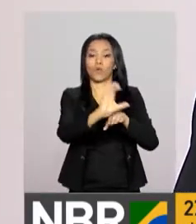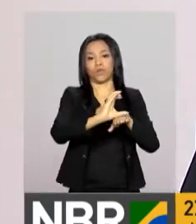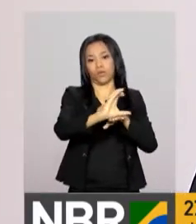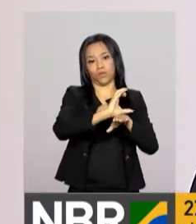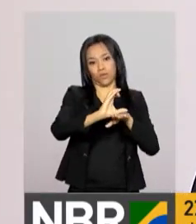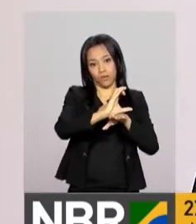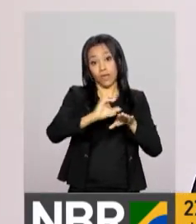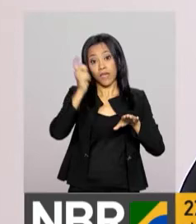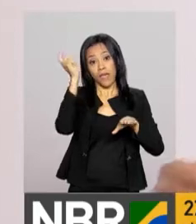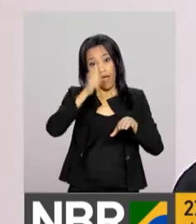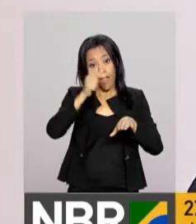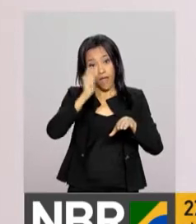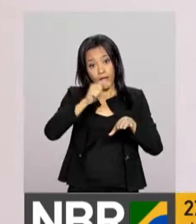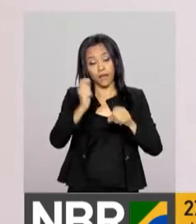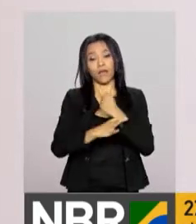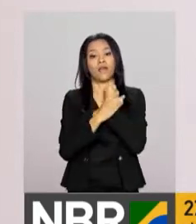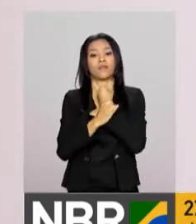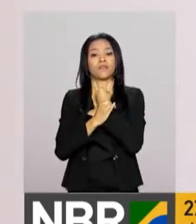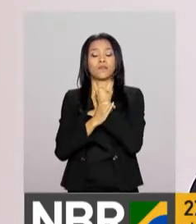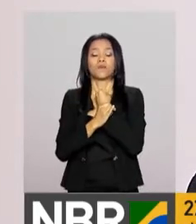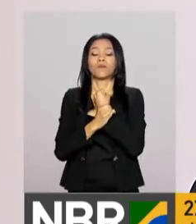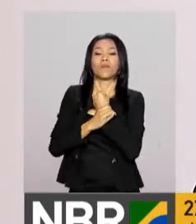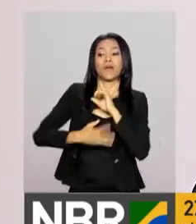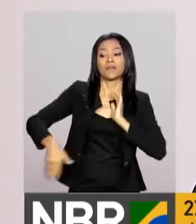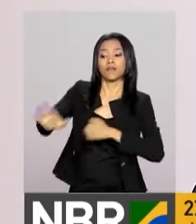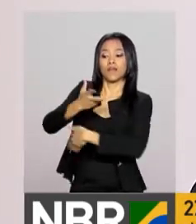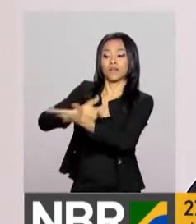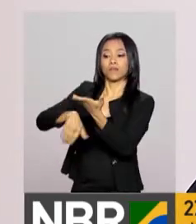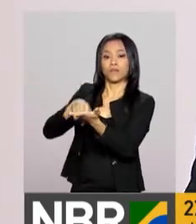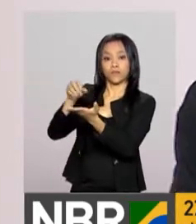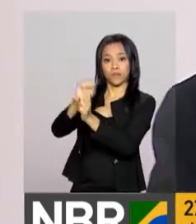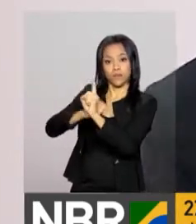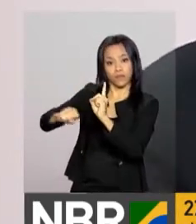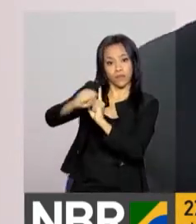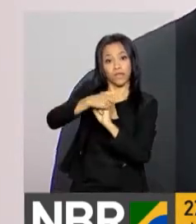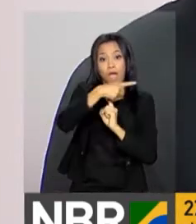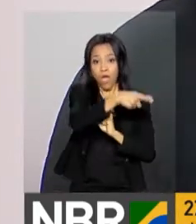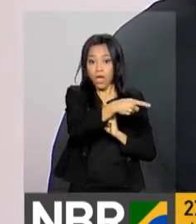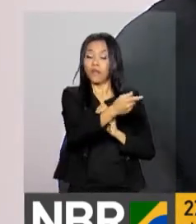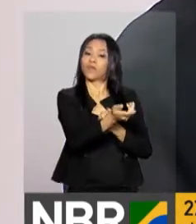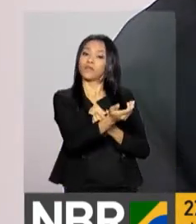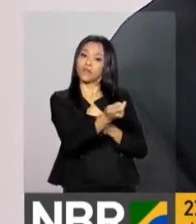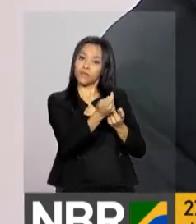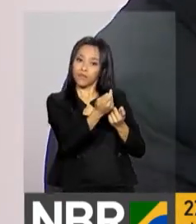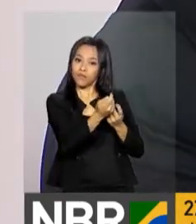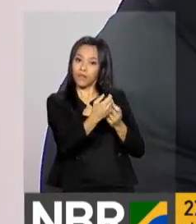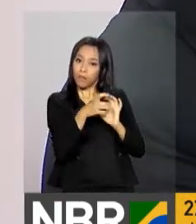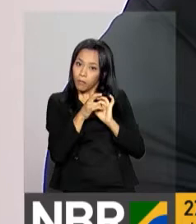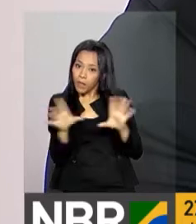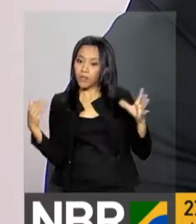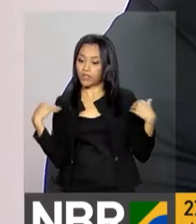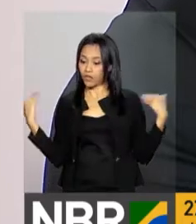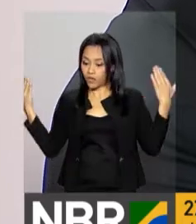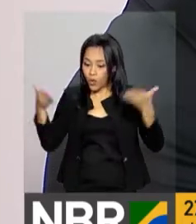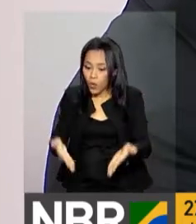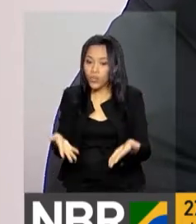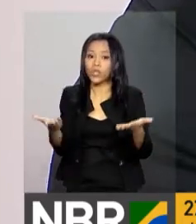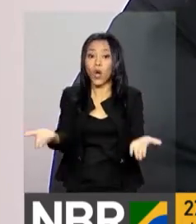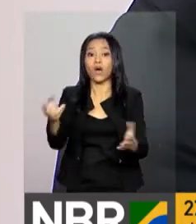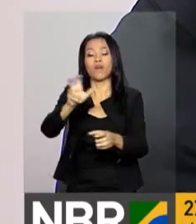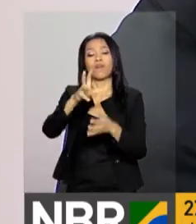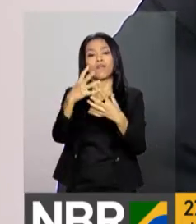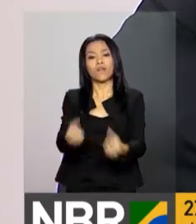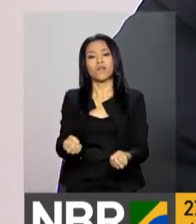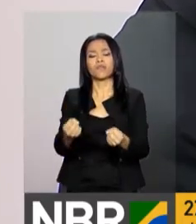garantidor das relações sociais é o texto condicional que nos permite vir aqui hoje e dizer olha nós vamos lançar um plano de quase